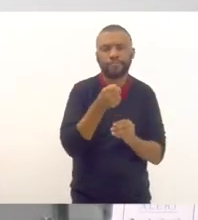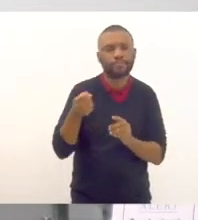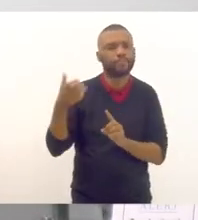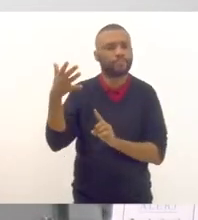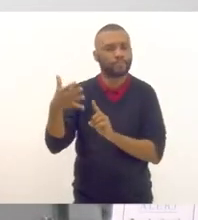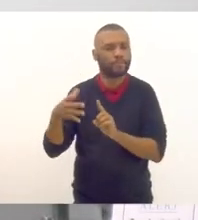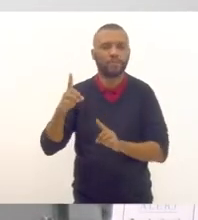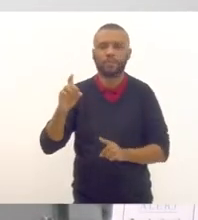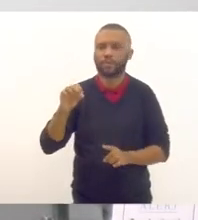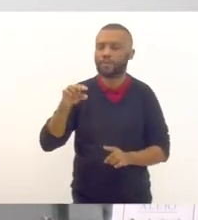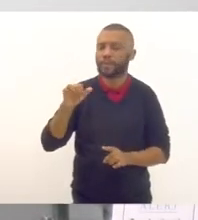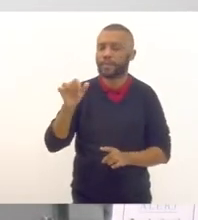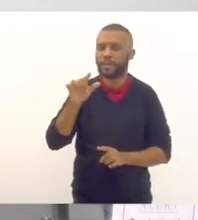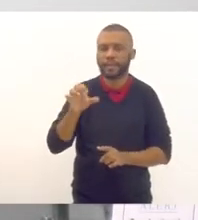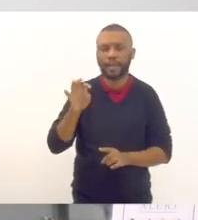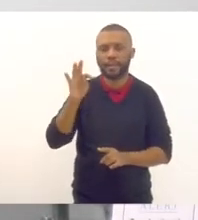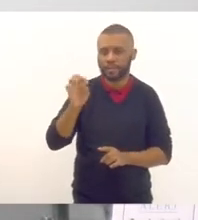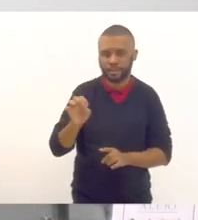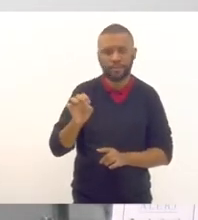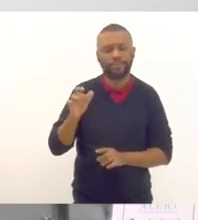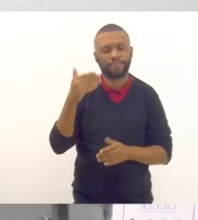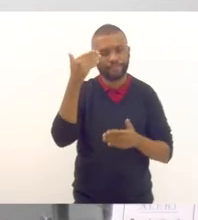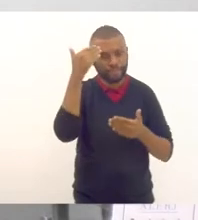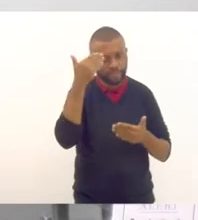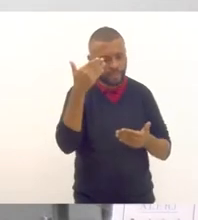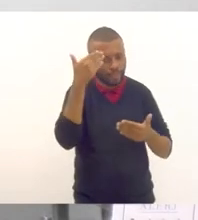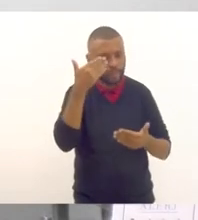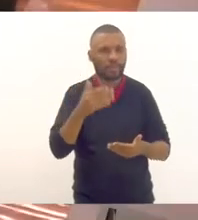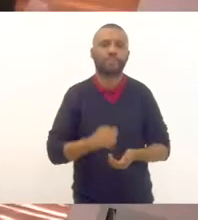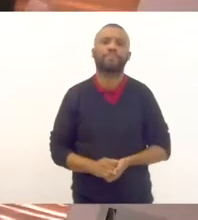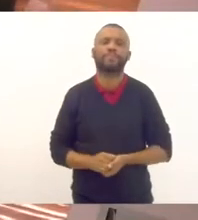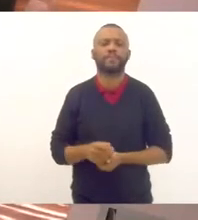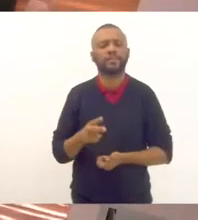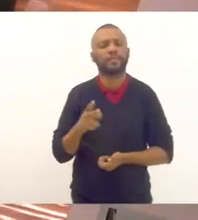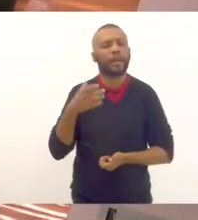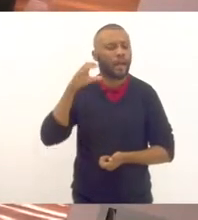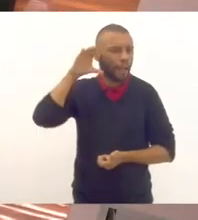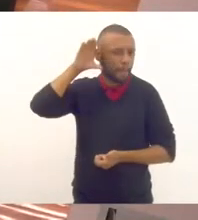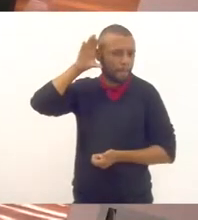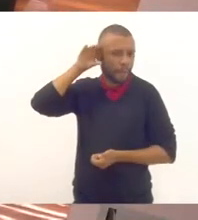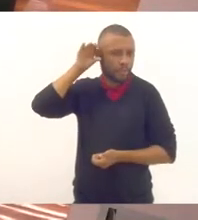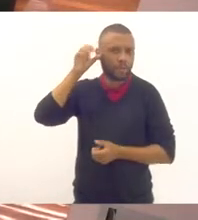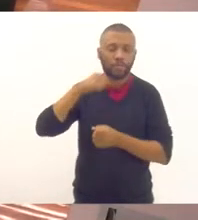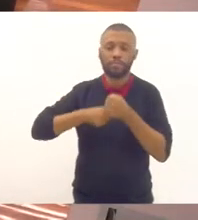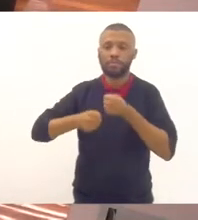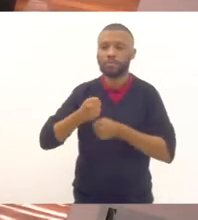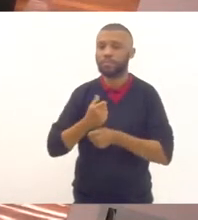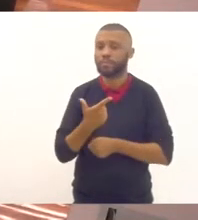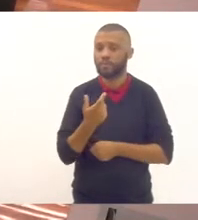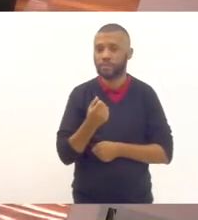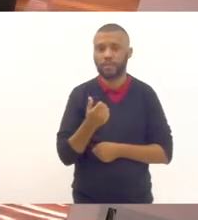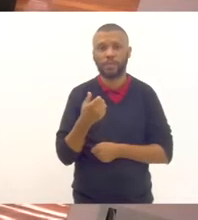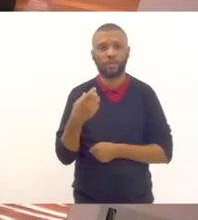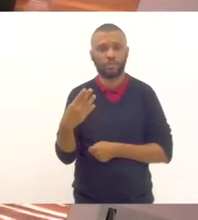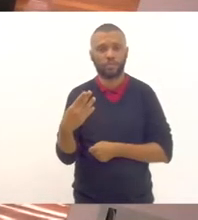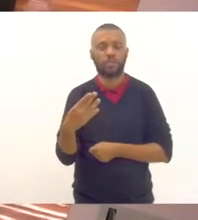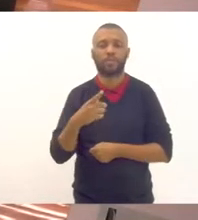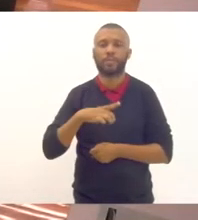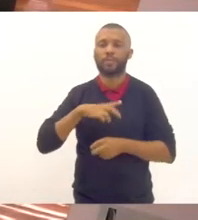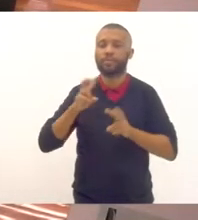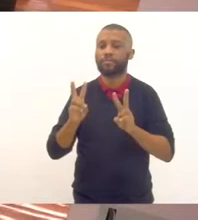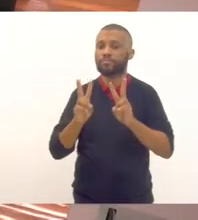ele explanar aí melhor. Obrigado, doutor. Eu estava vendo que o Mato Grosso também, em 2014, estava com o mesmo